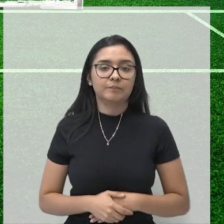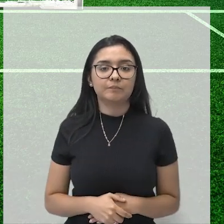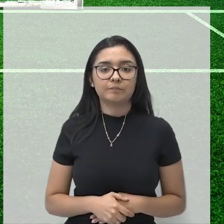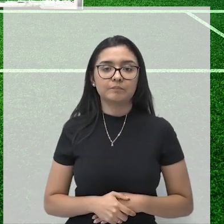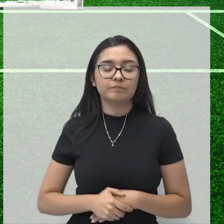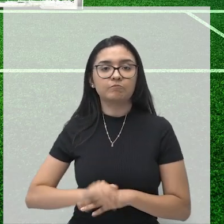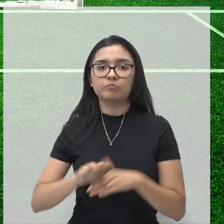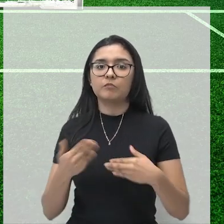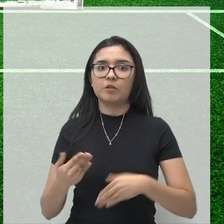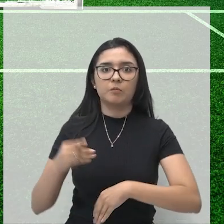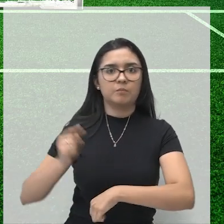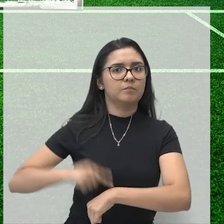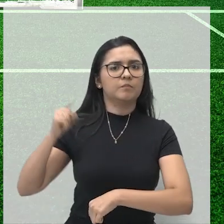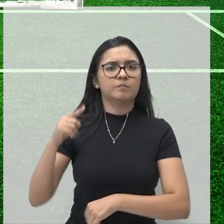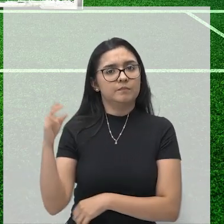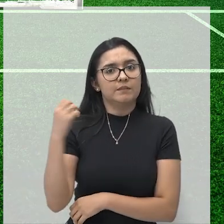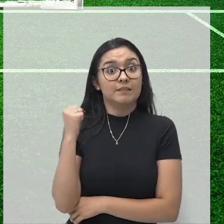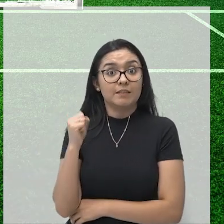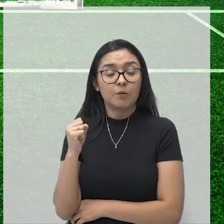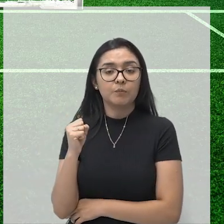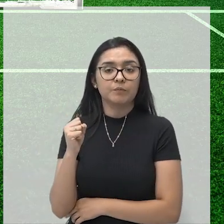em questões de segundo,